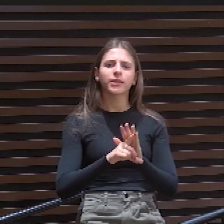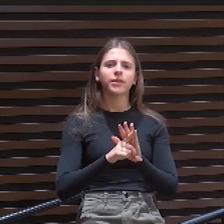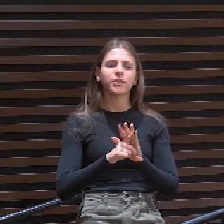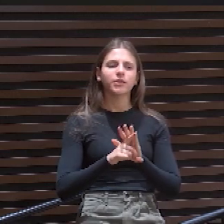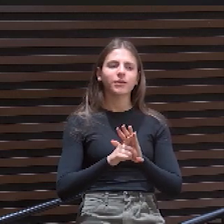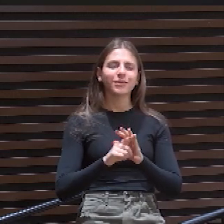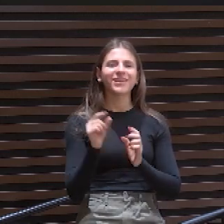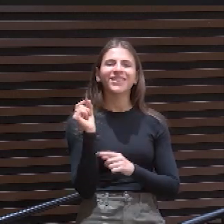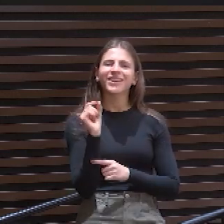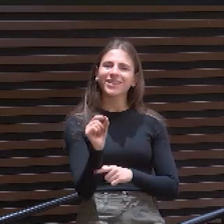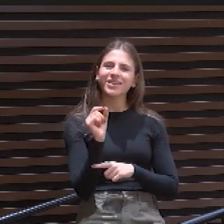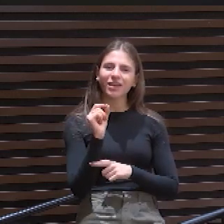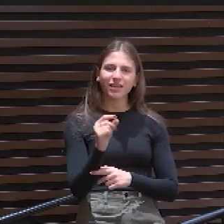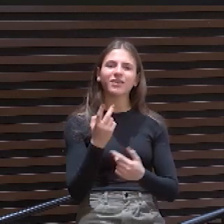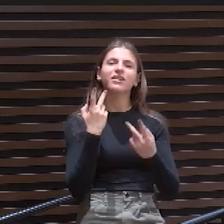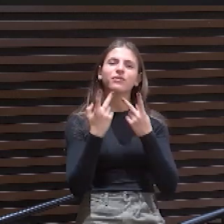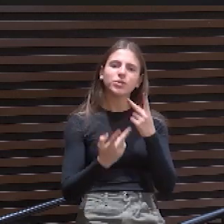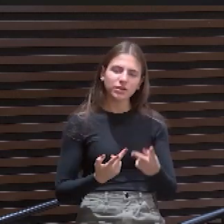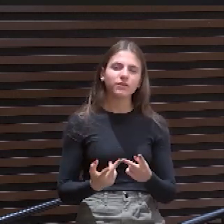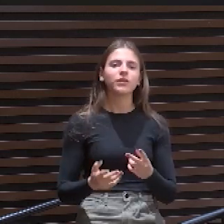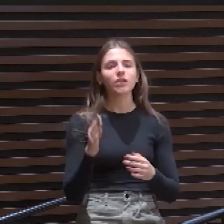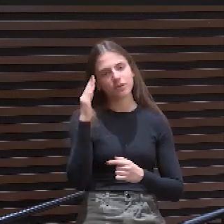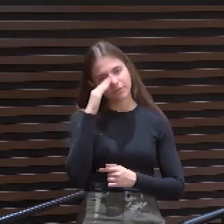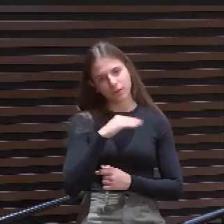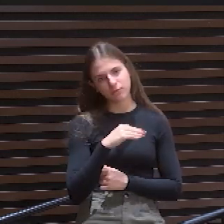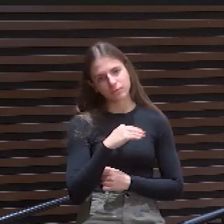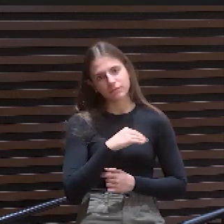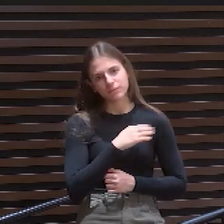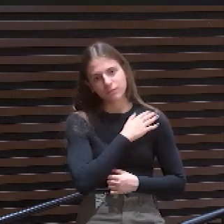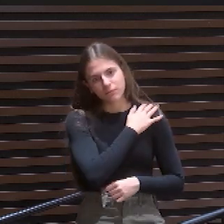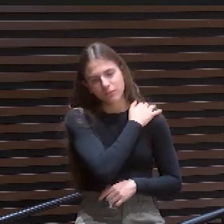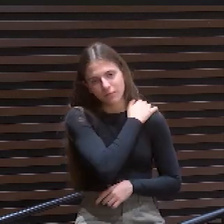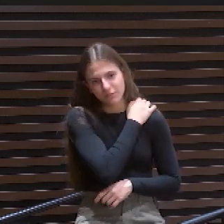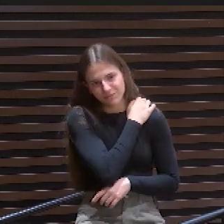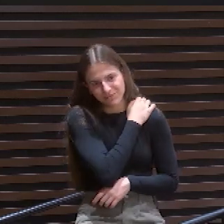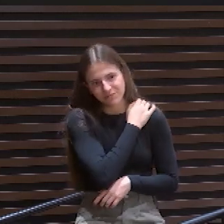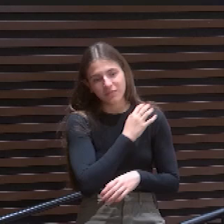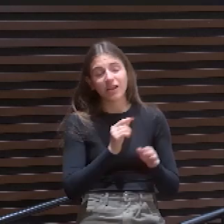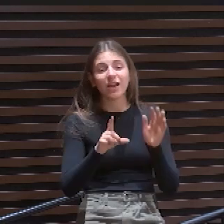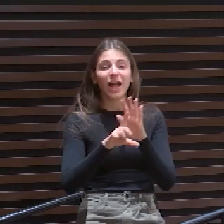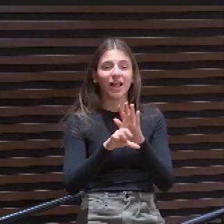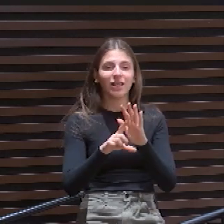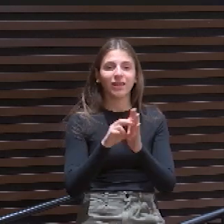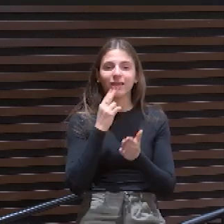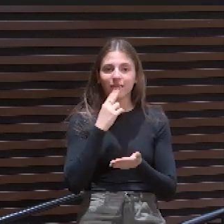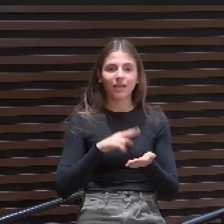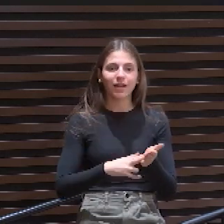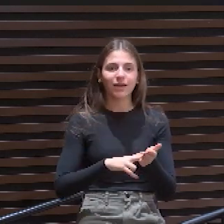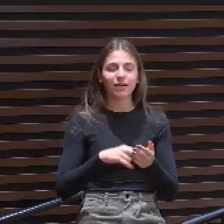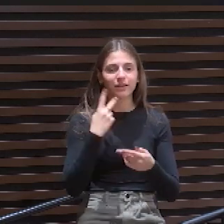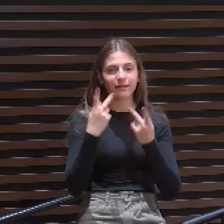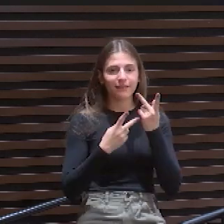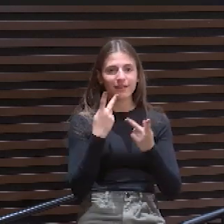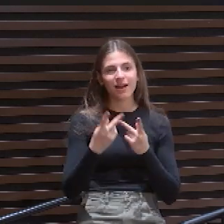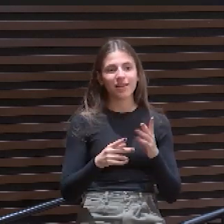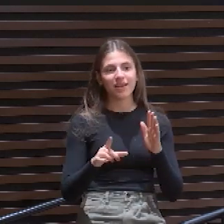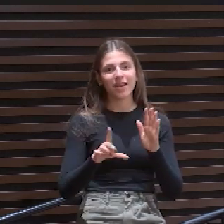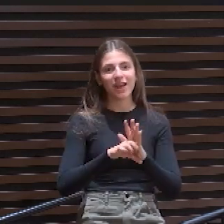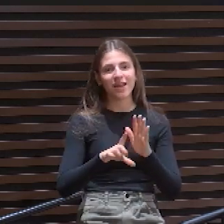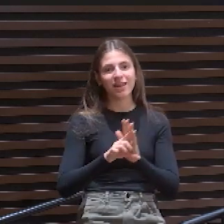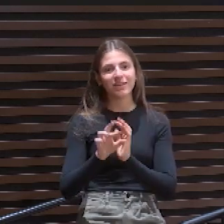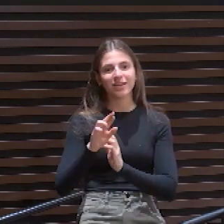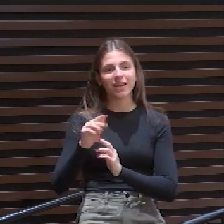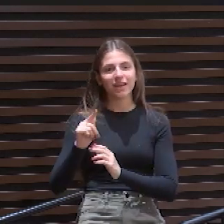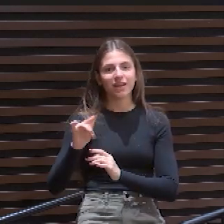fala mal? A lei que a epístola faz referência é a lei régia, que é dada